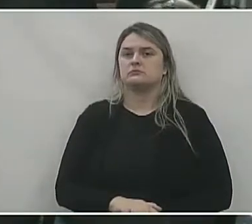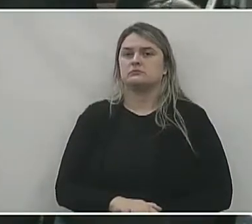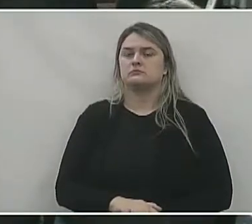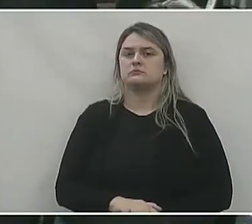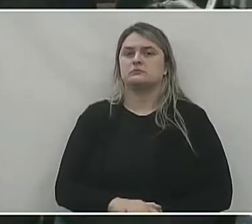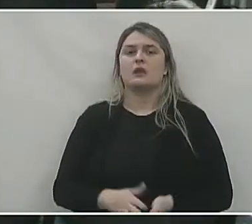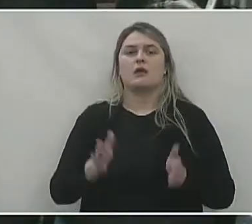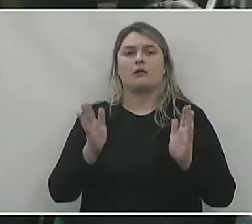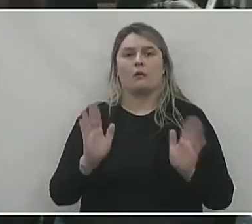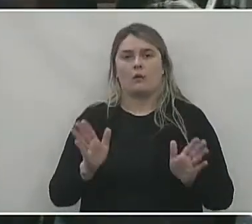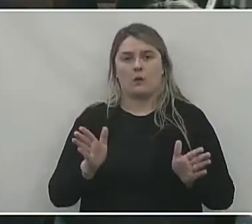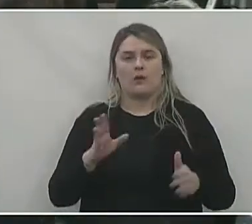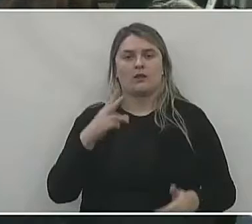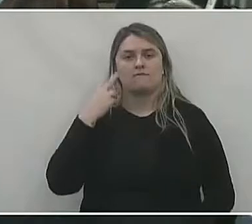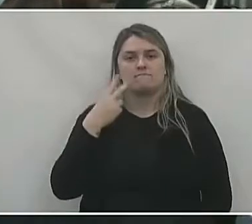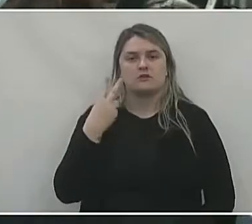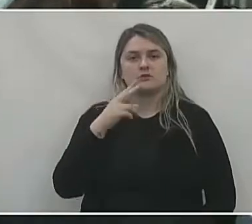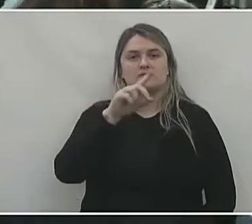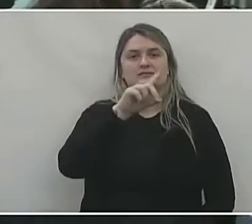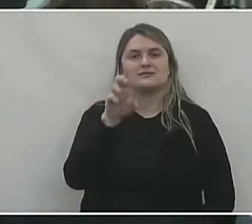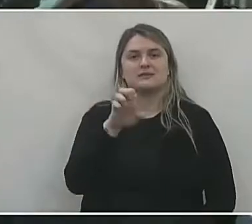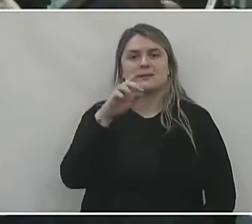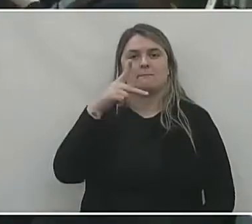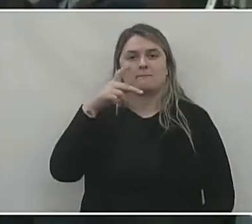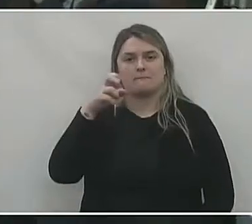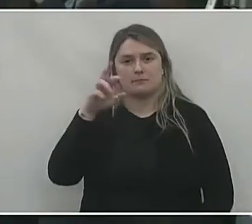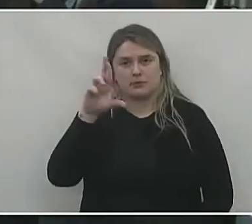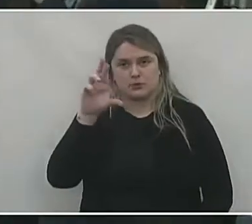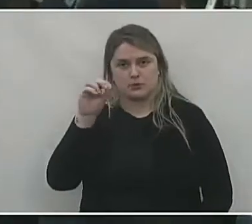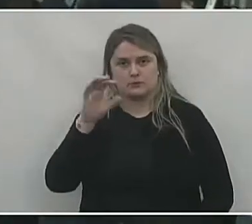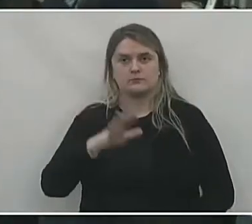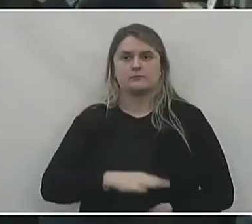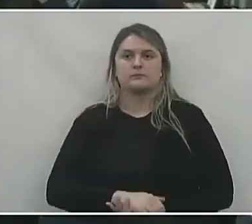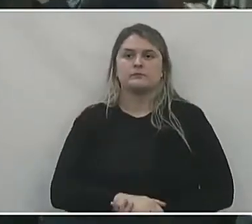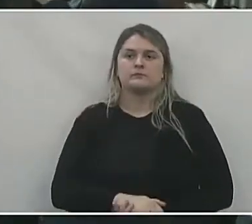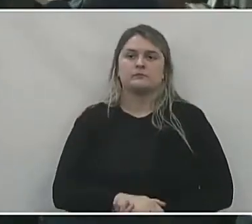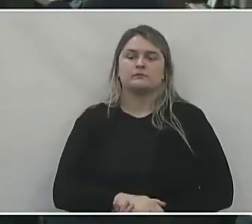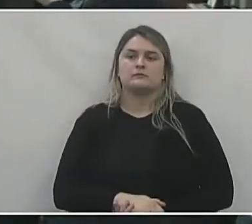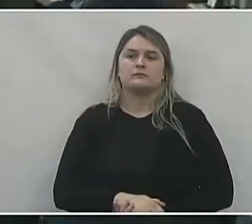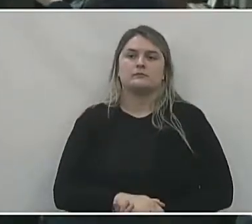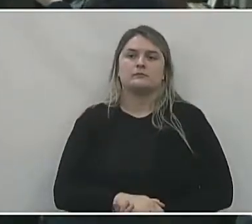Com a palavra, vereador José Pedro Valk.